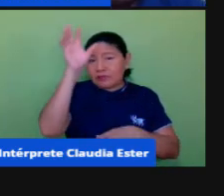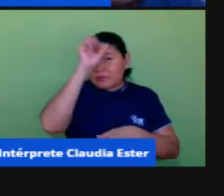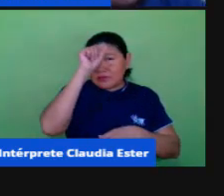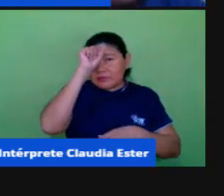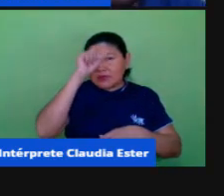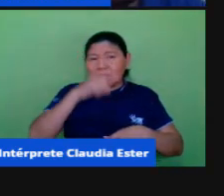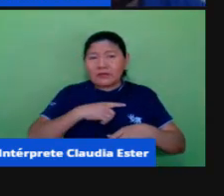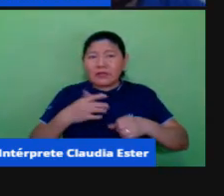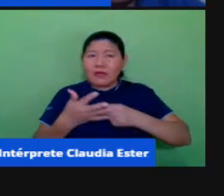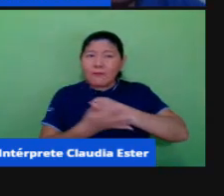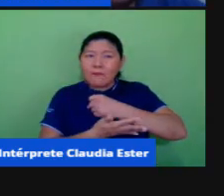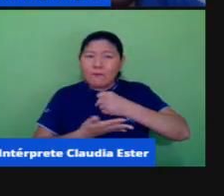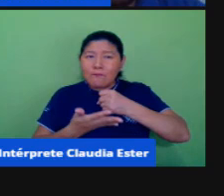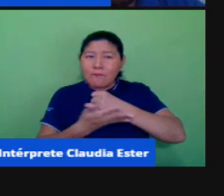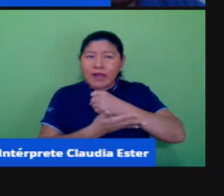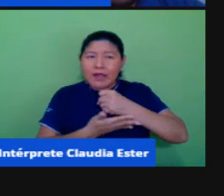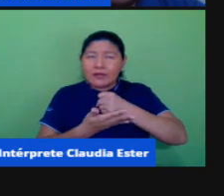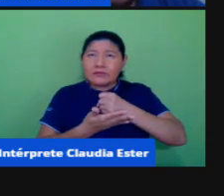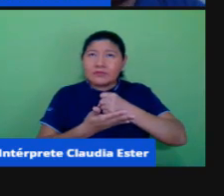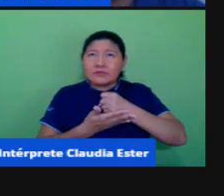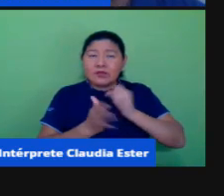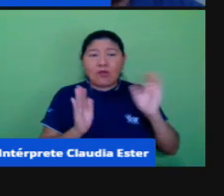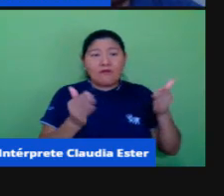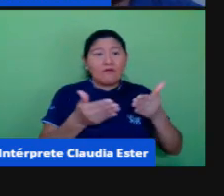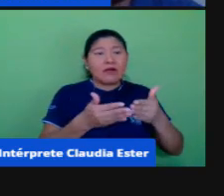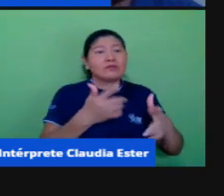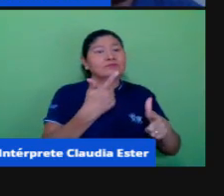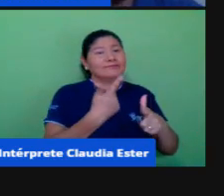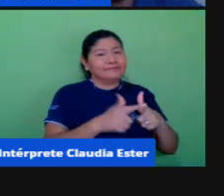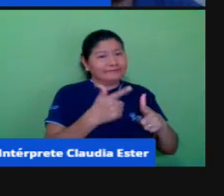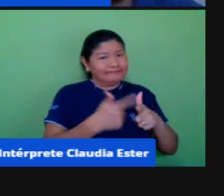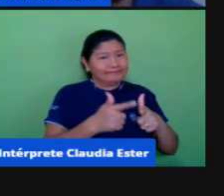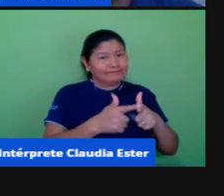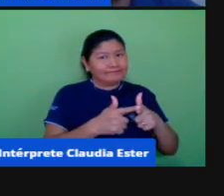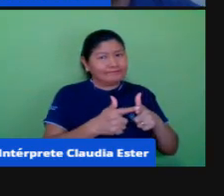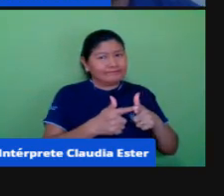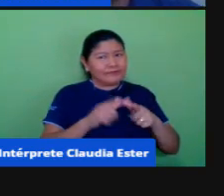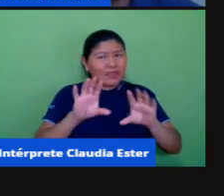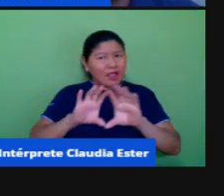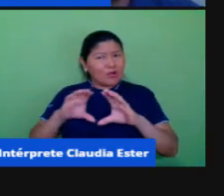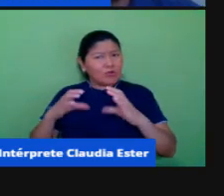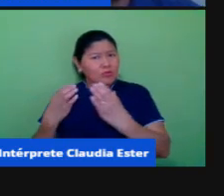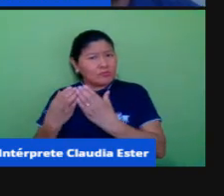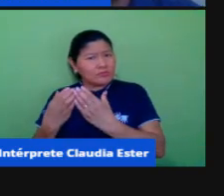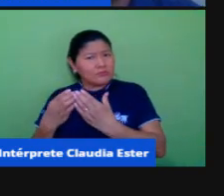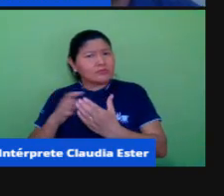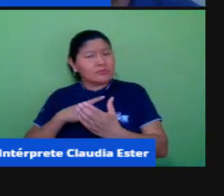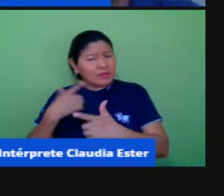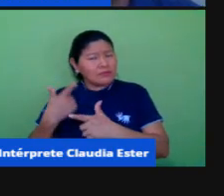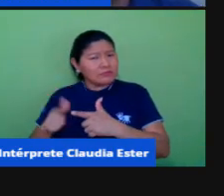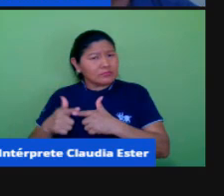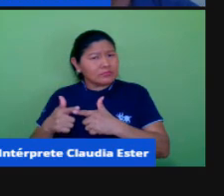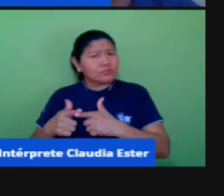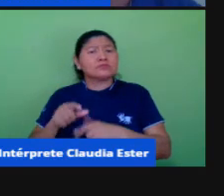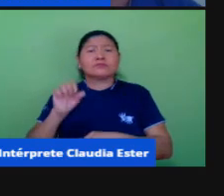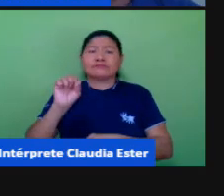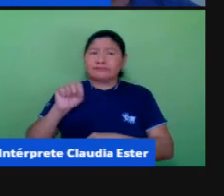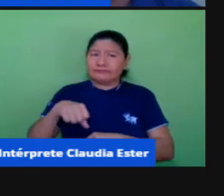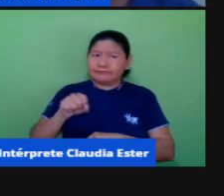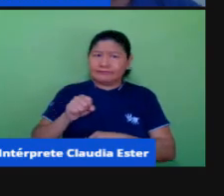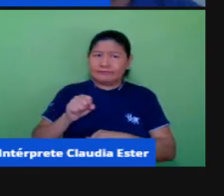baseado em problemas. A comunidade tem problemas? Com certeza tem. Então, por exemplo, quando o